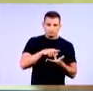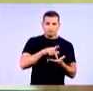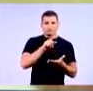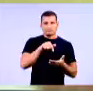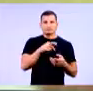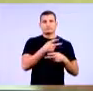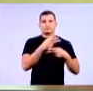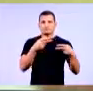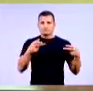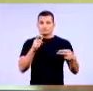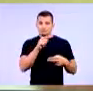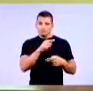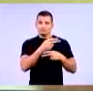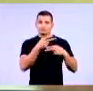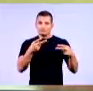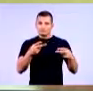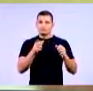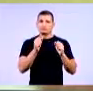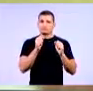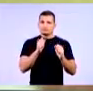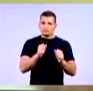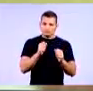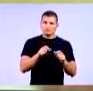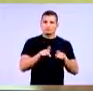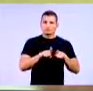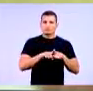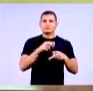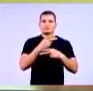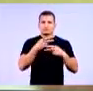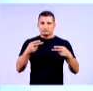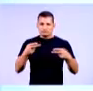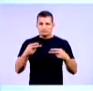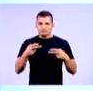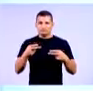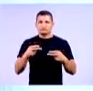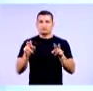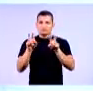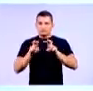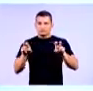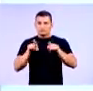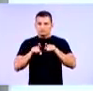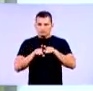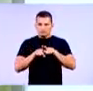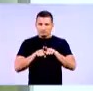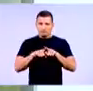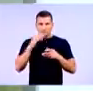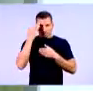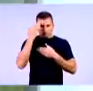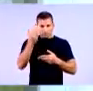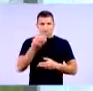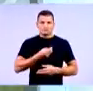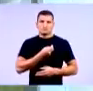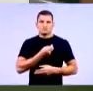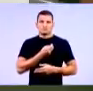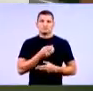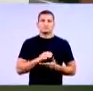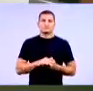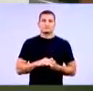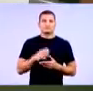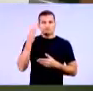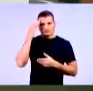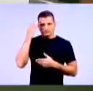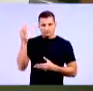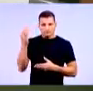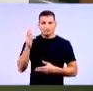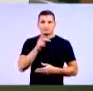E esse objeto pode ser um objeto virtual também. Ok. Então, gente, eu agradeço a presença de vocês. Professora, obrigado pela